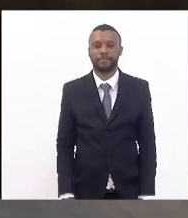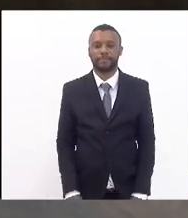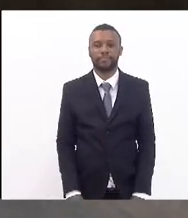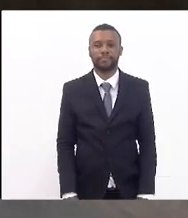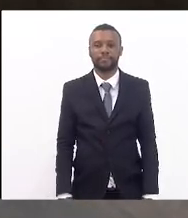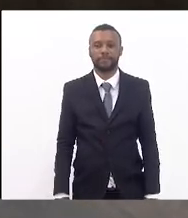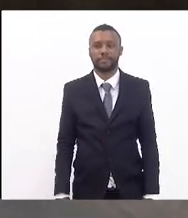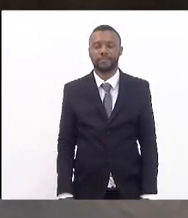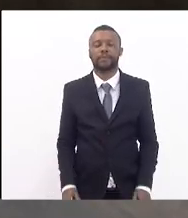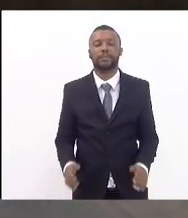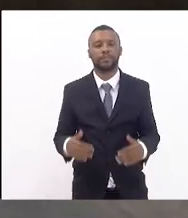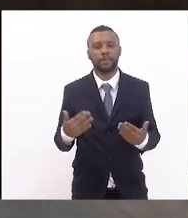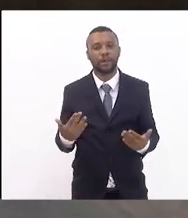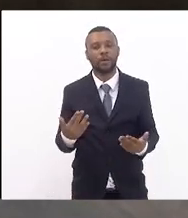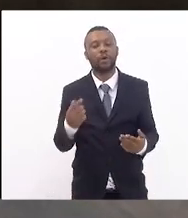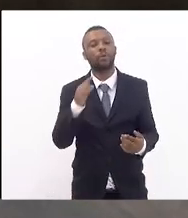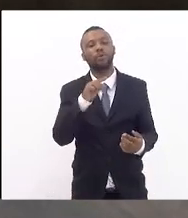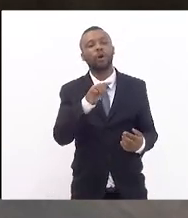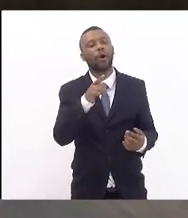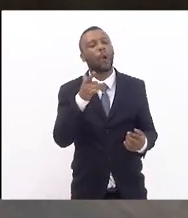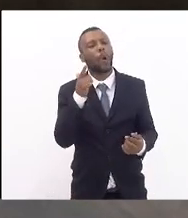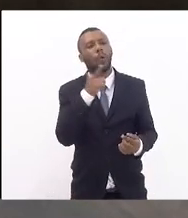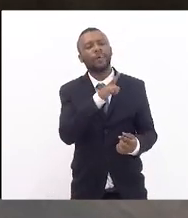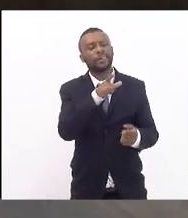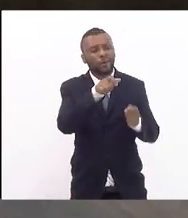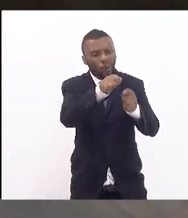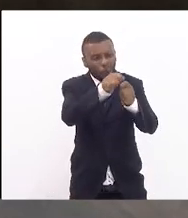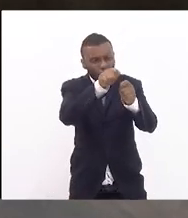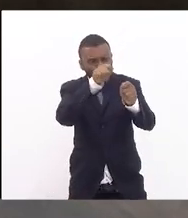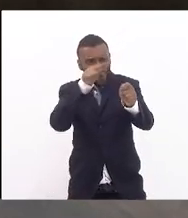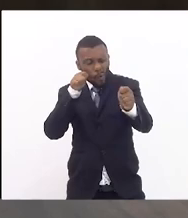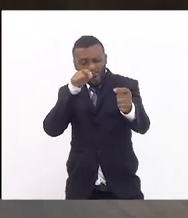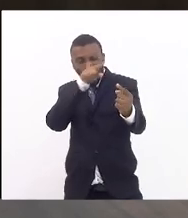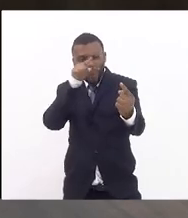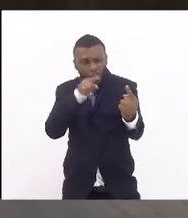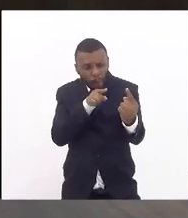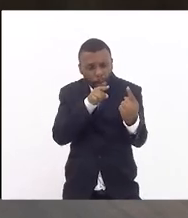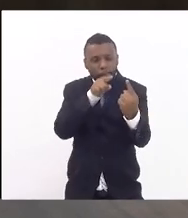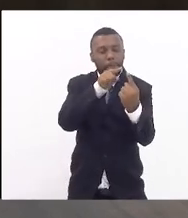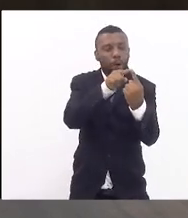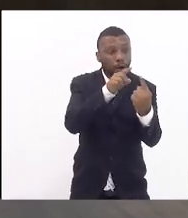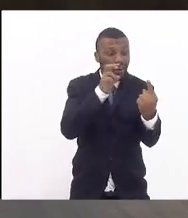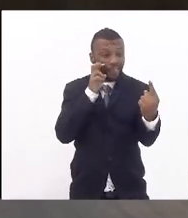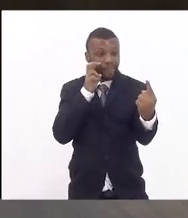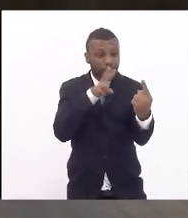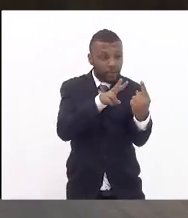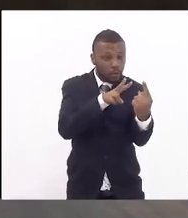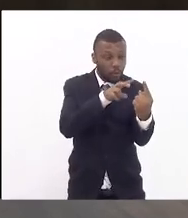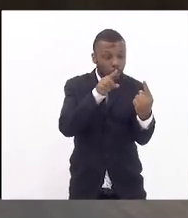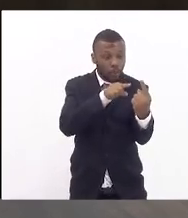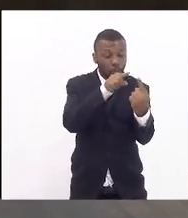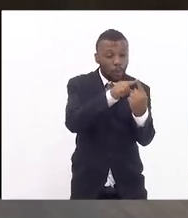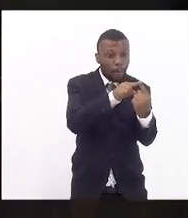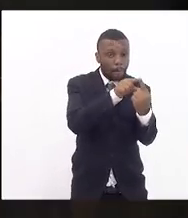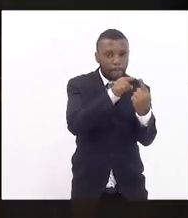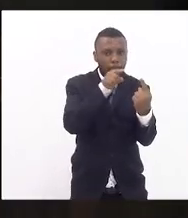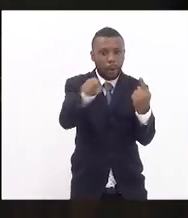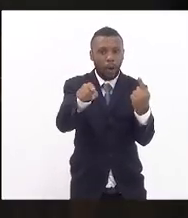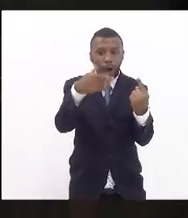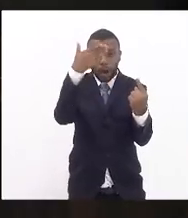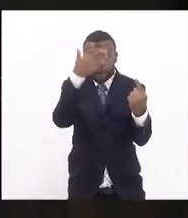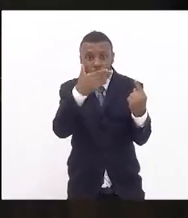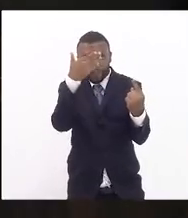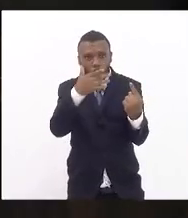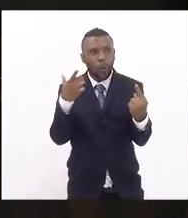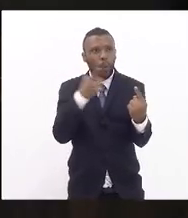Bebeto. O senhor atirou no que viu, acertou no que viu e no que não viu.